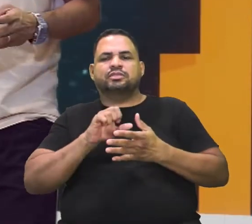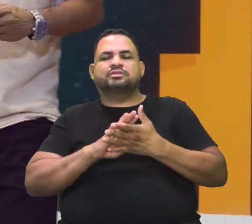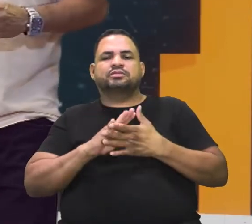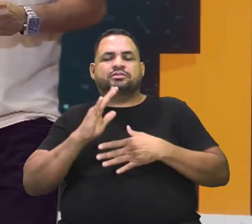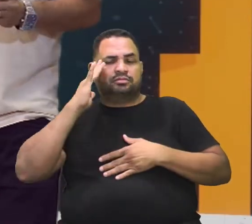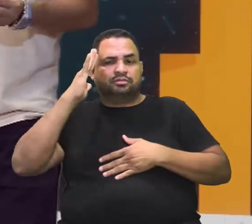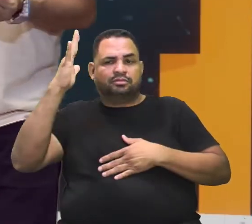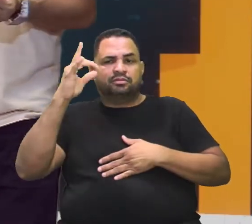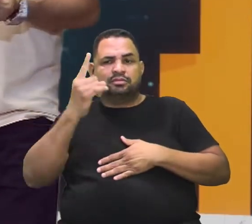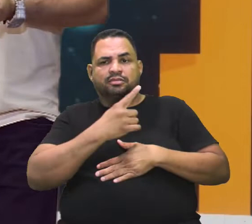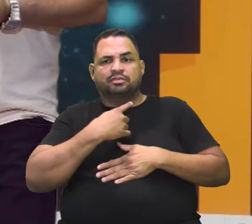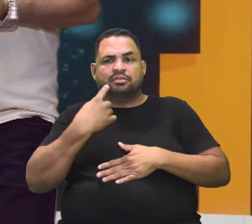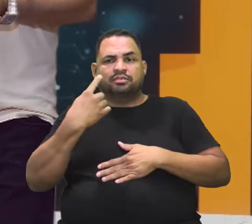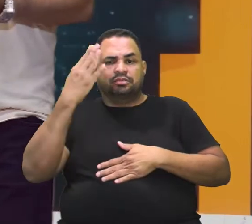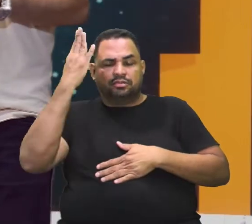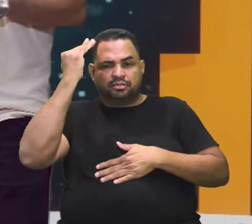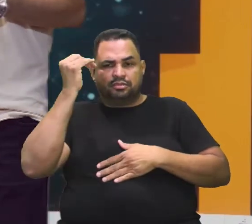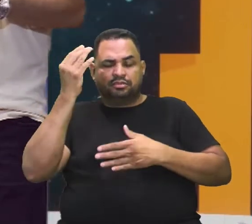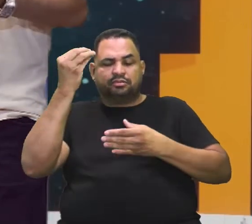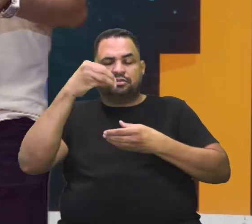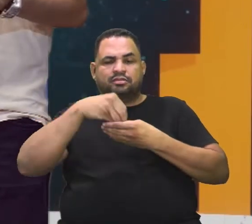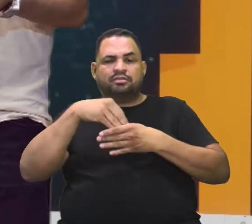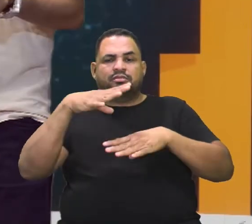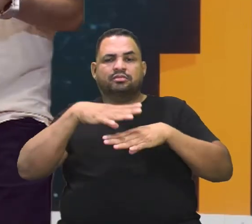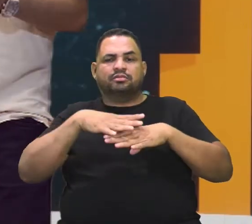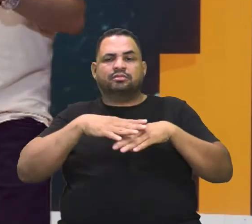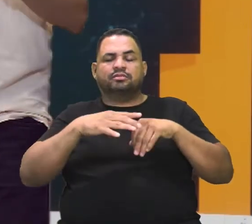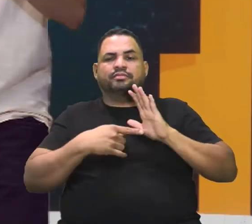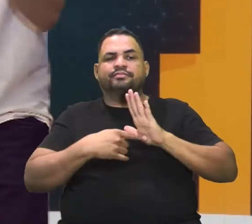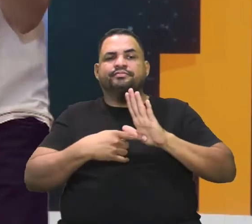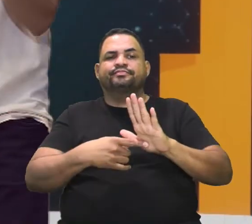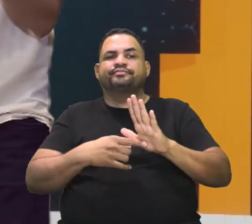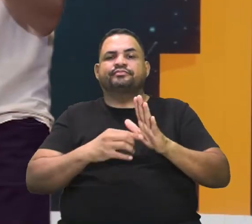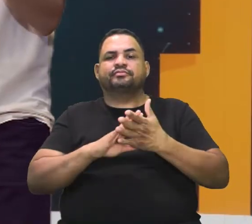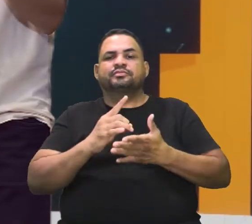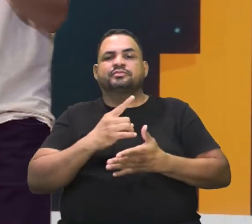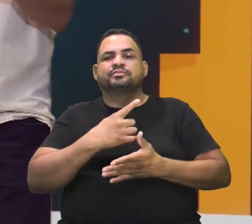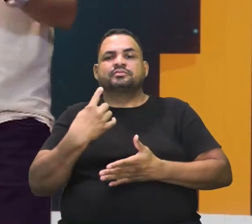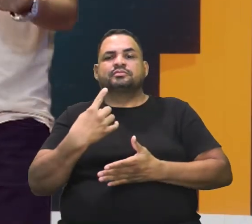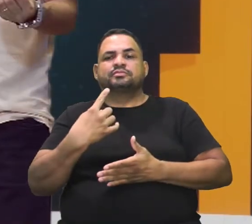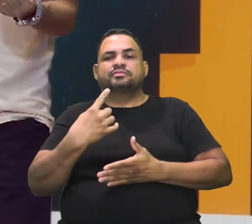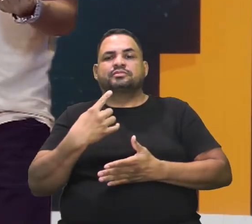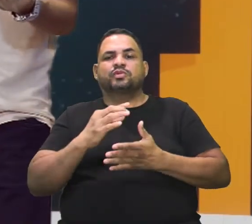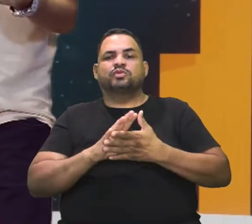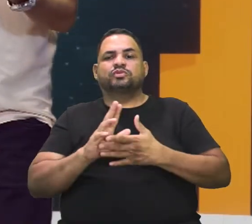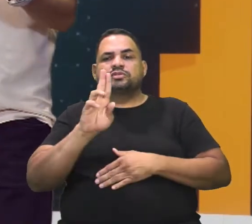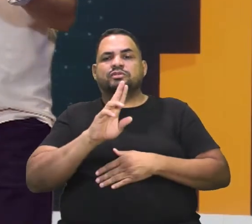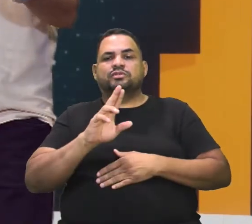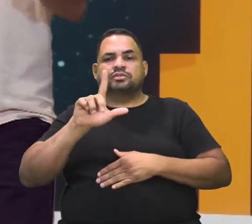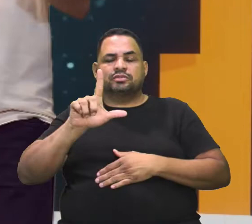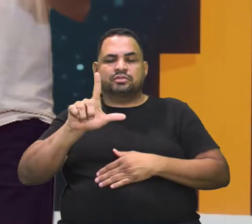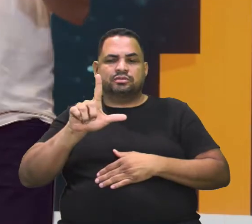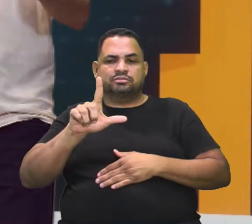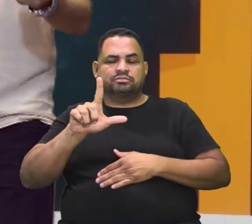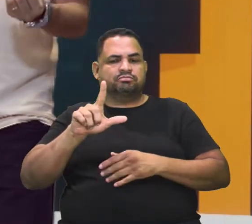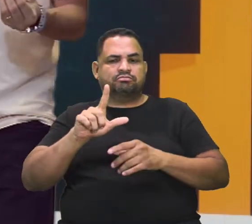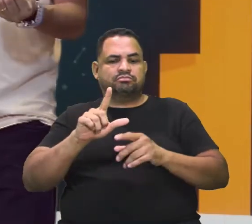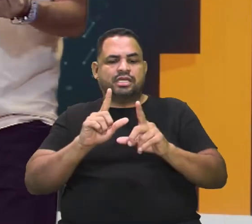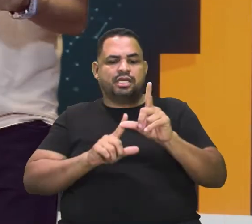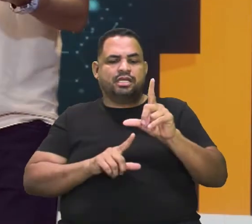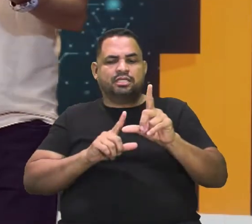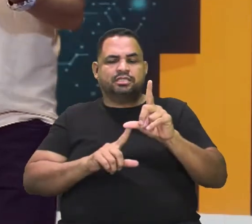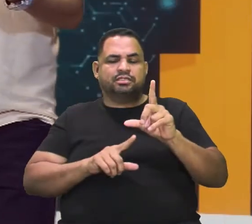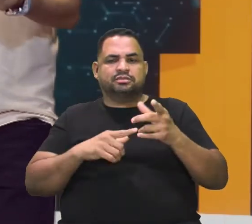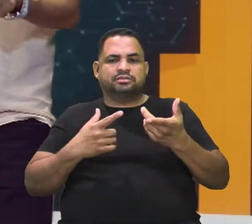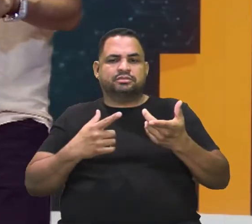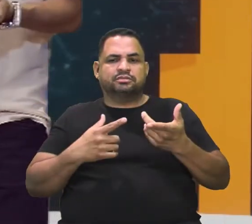imaginária. Nós sabemos que na matemática nós representamos os números que nós não vemos com letras. Se é